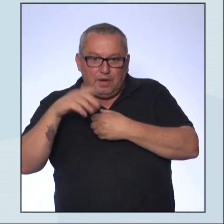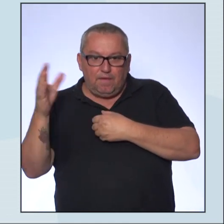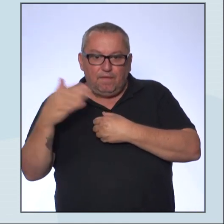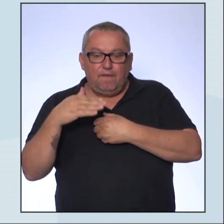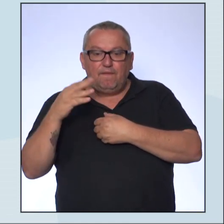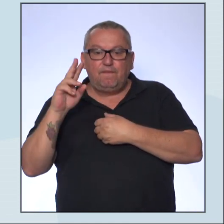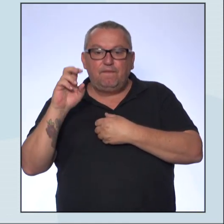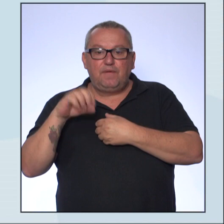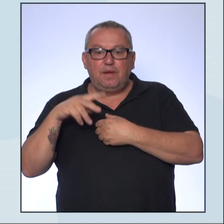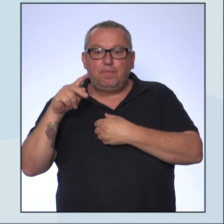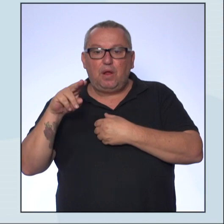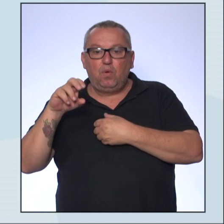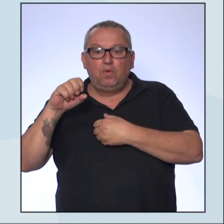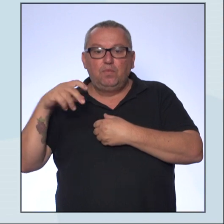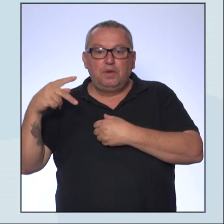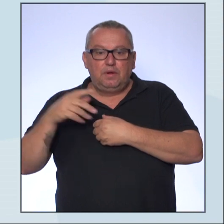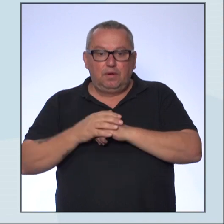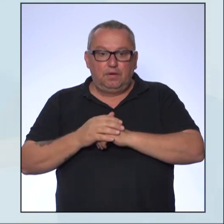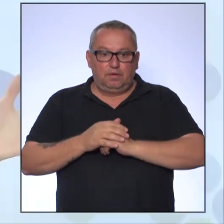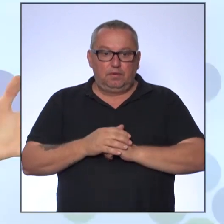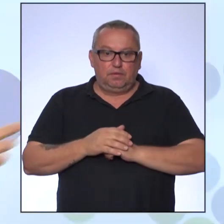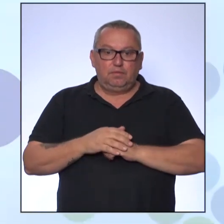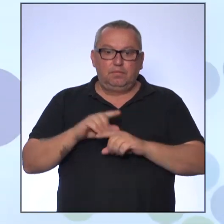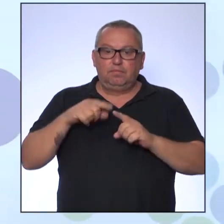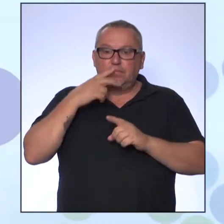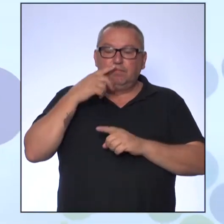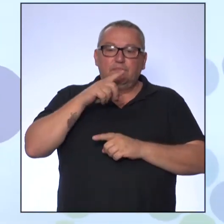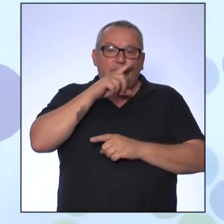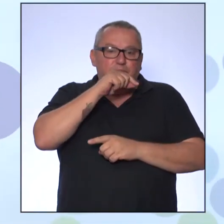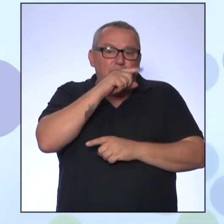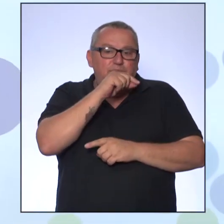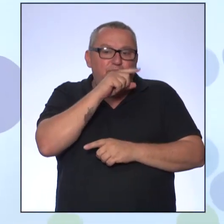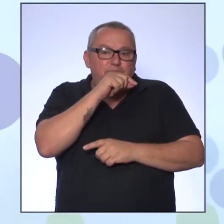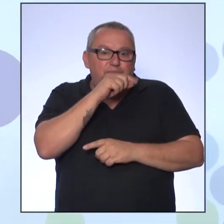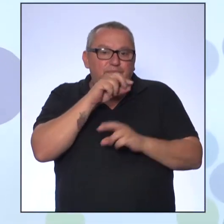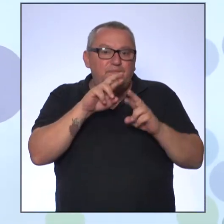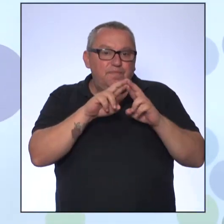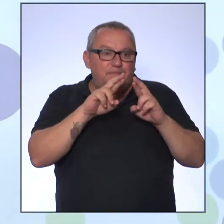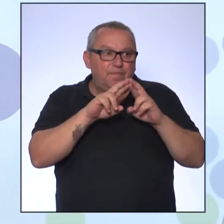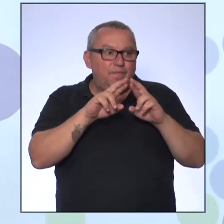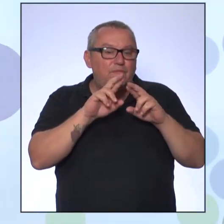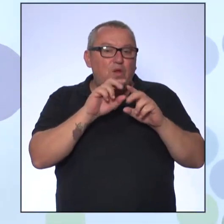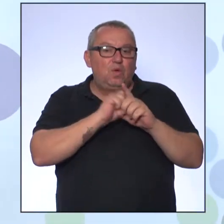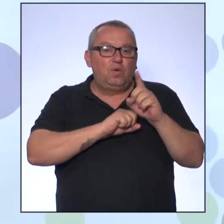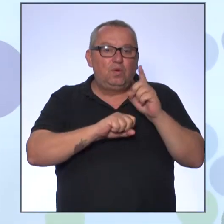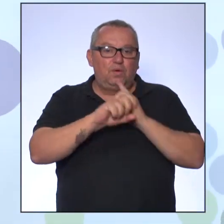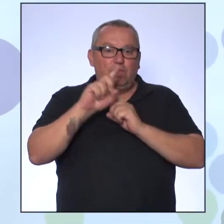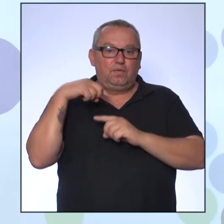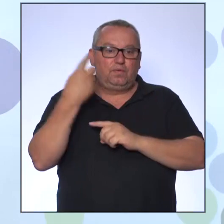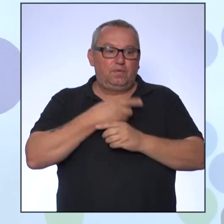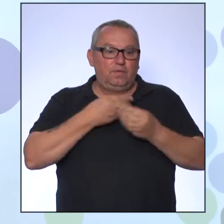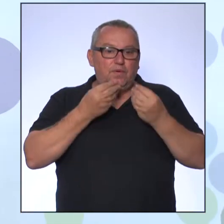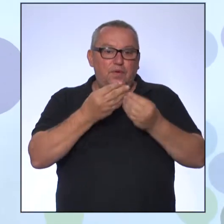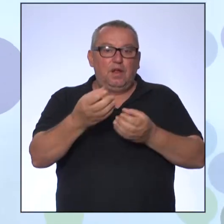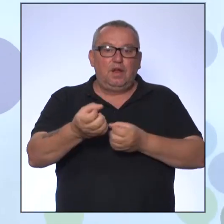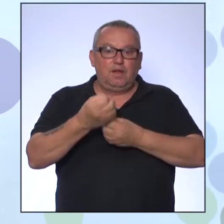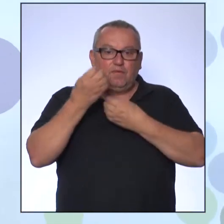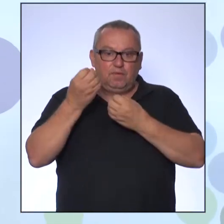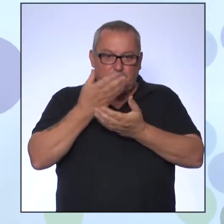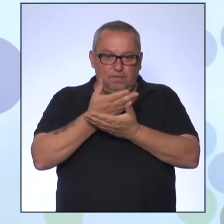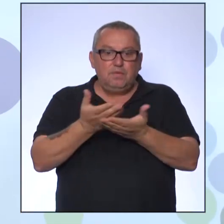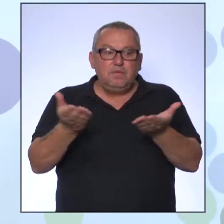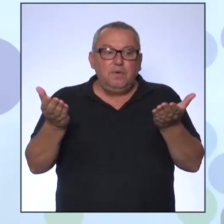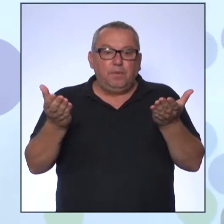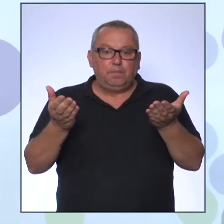t.me/vemprausp. E esse canal ele vai funcionar como se fosse um Twitter. É uma rede social, onde nós vamos enviar informações para vocês. Que tipo